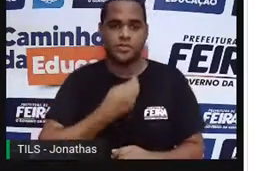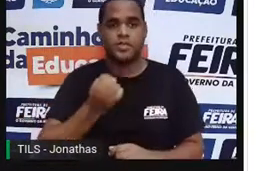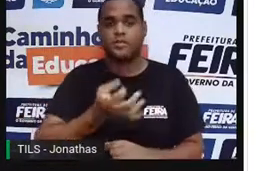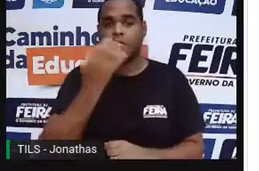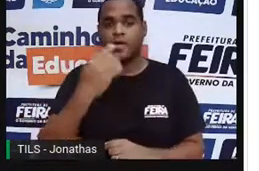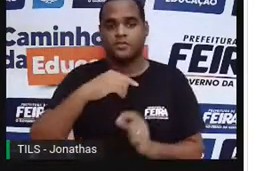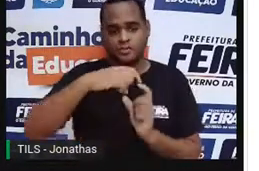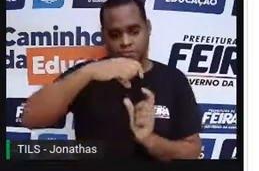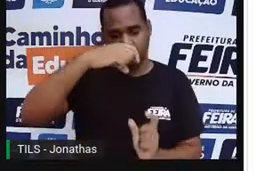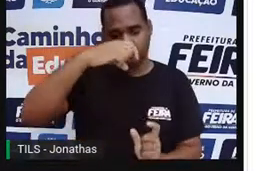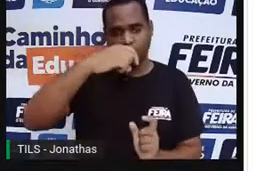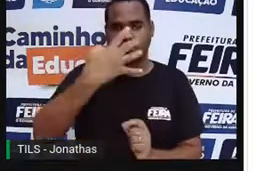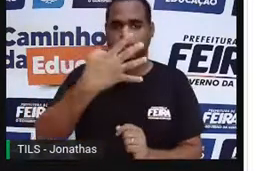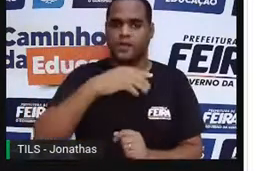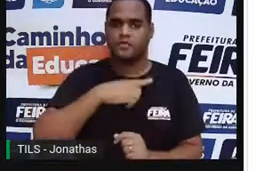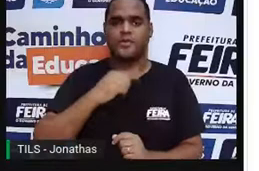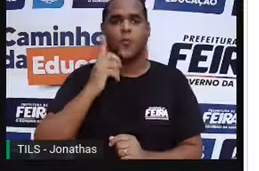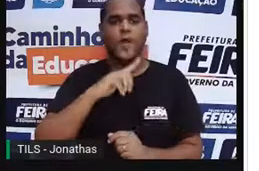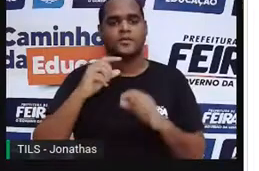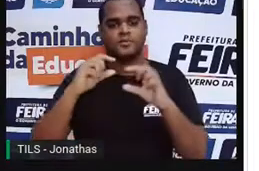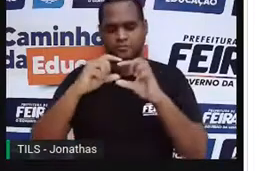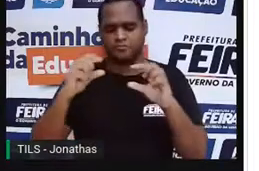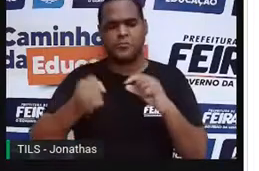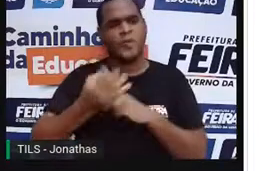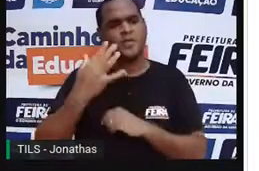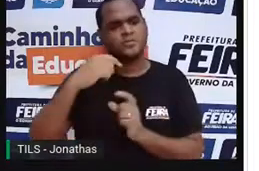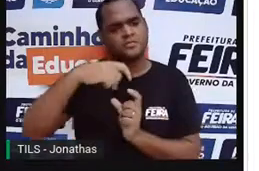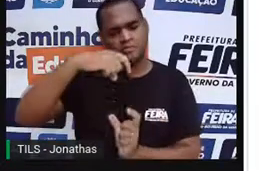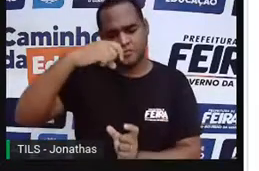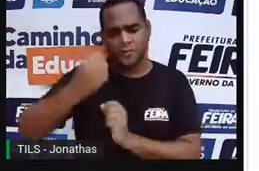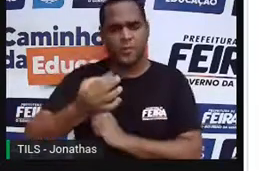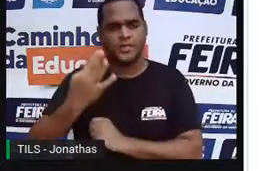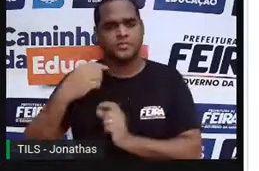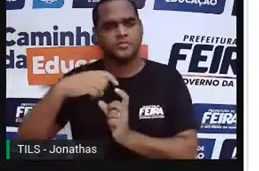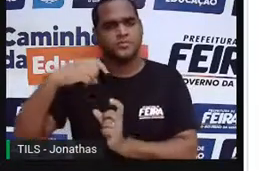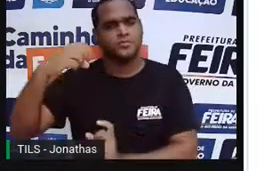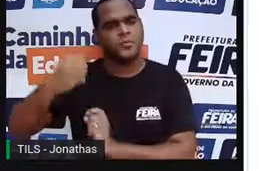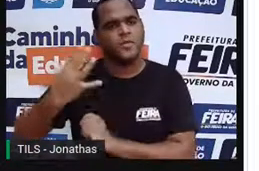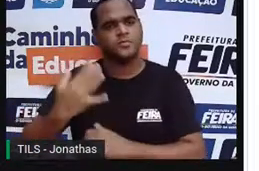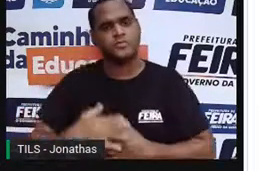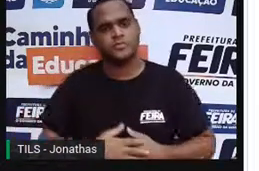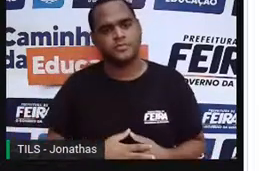fileirinhas Dá para colocar ali dentro ainda então vem comigo olha só